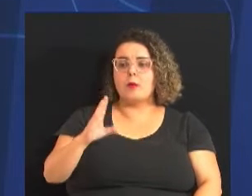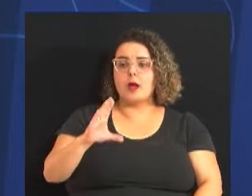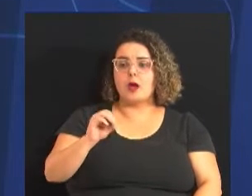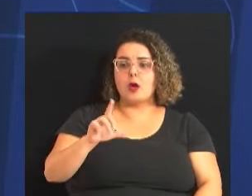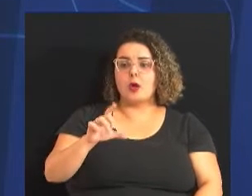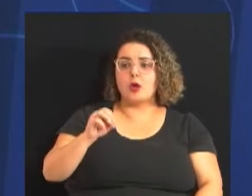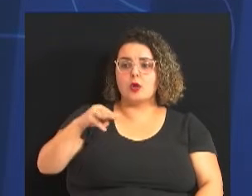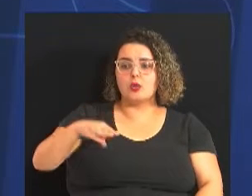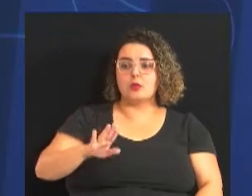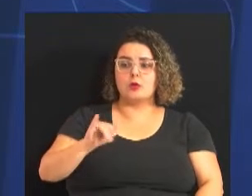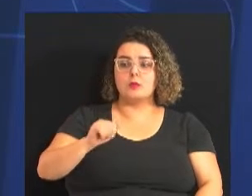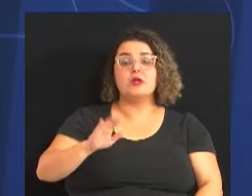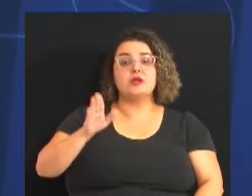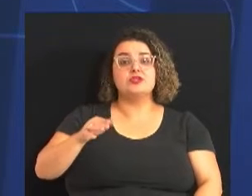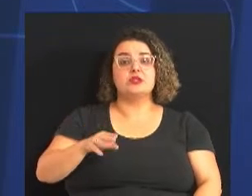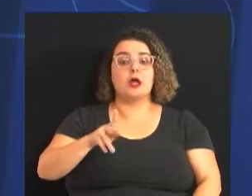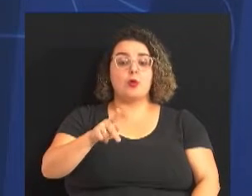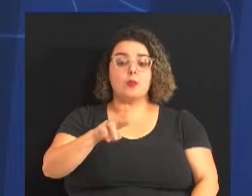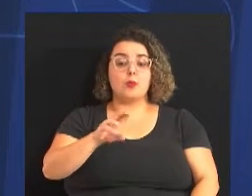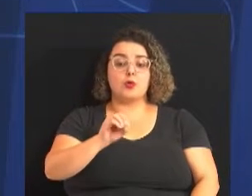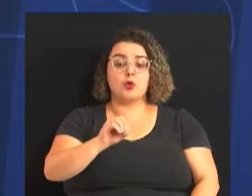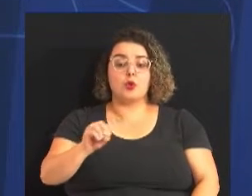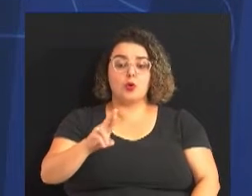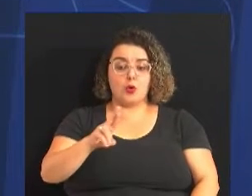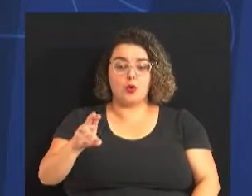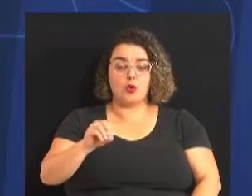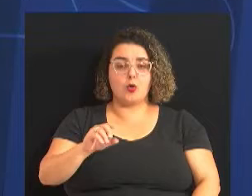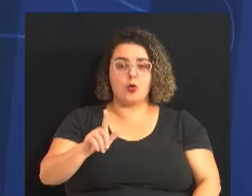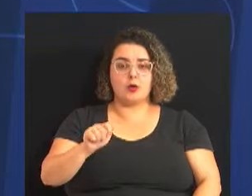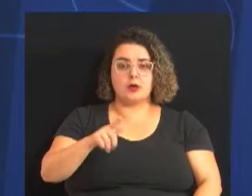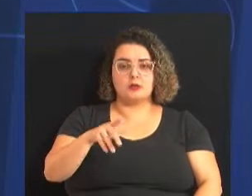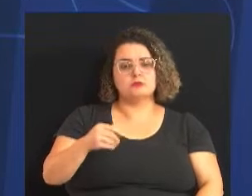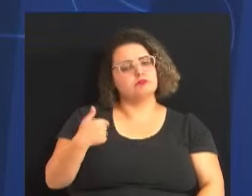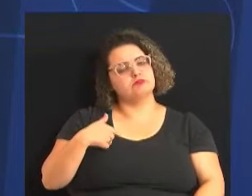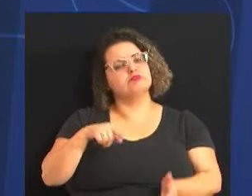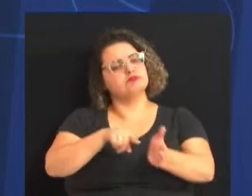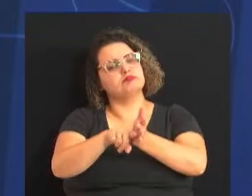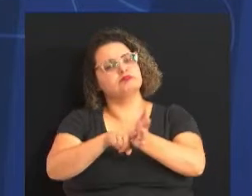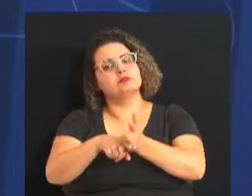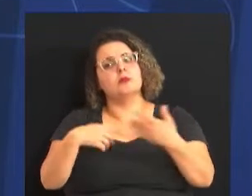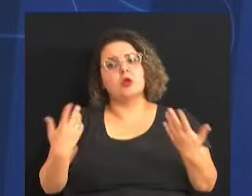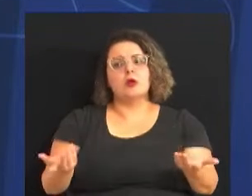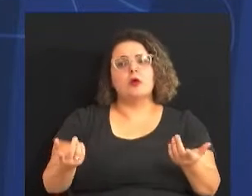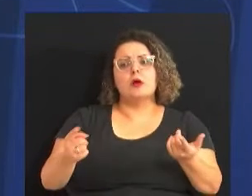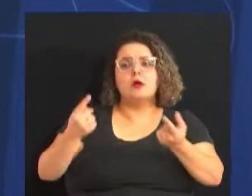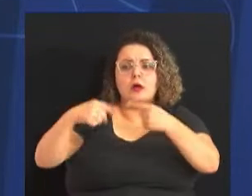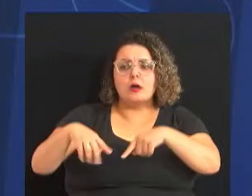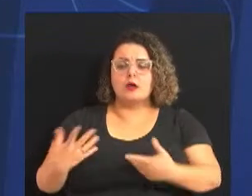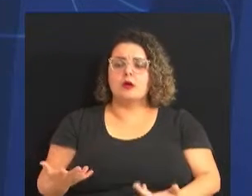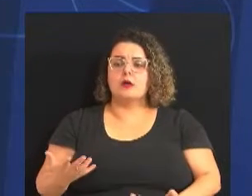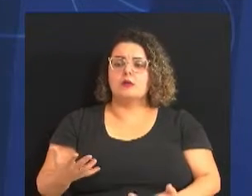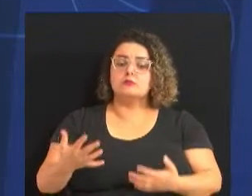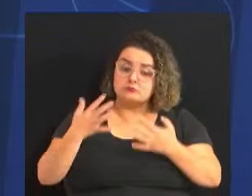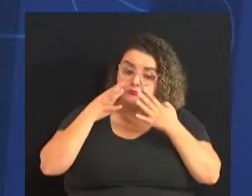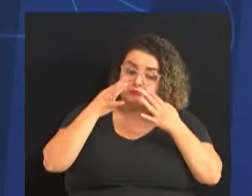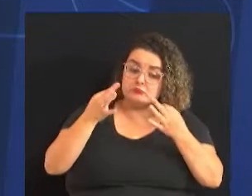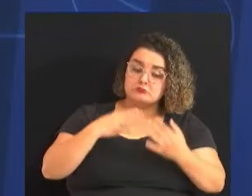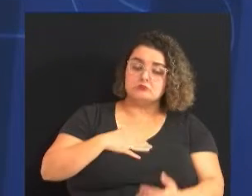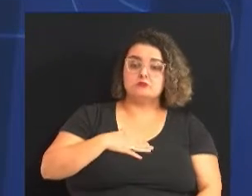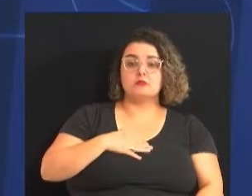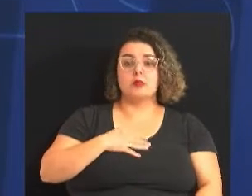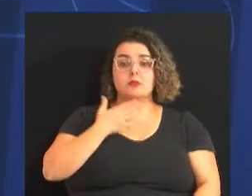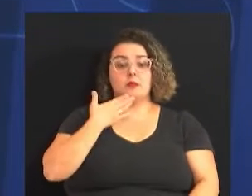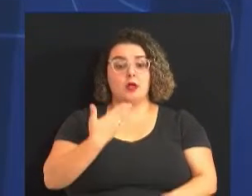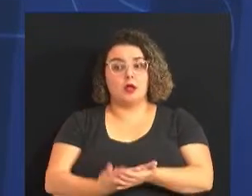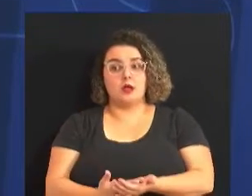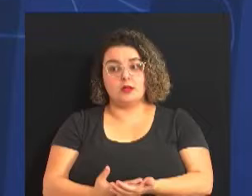na prorrogação. E o Brasil perdeu. Aí eu fui pesquisar para ver que torneio era aquele, né? Tinha chamado a minha atenção. E para minha surpresa, me